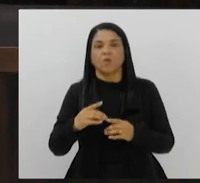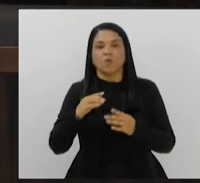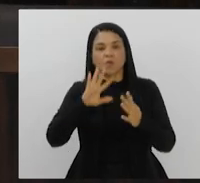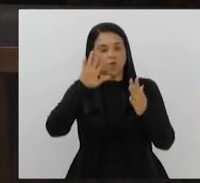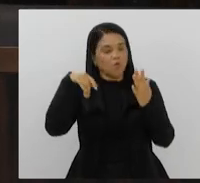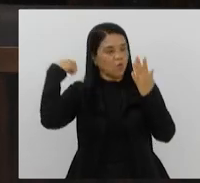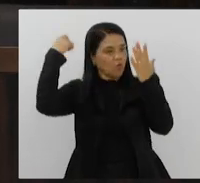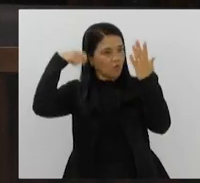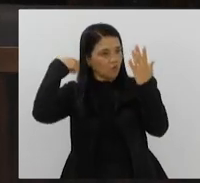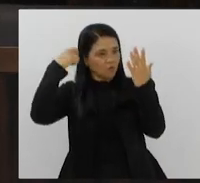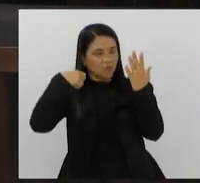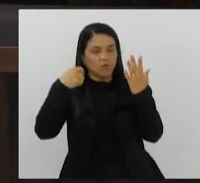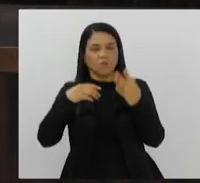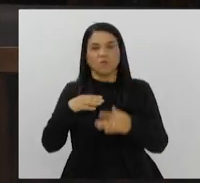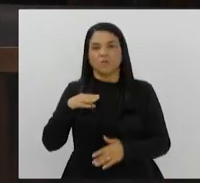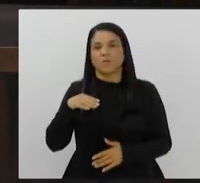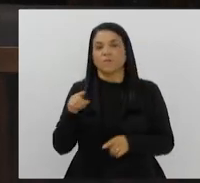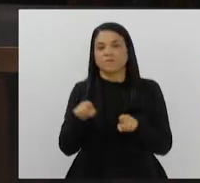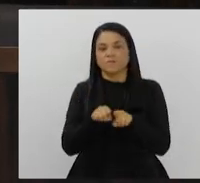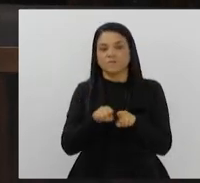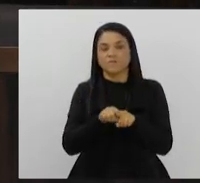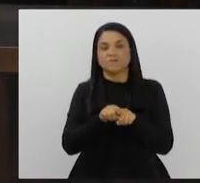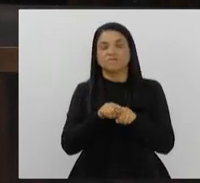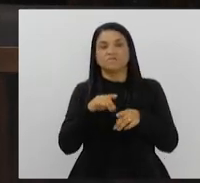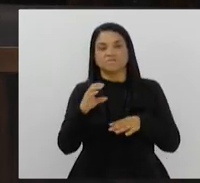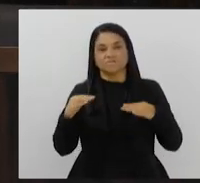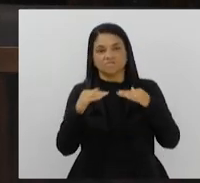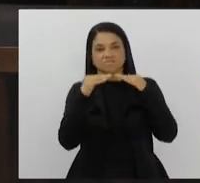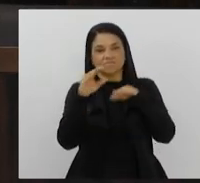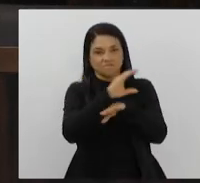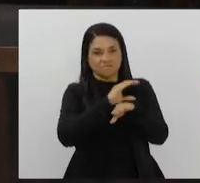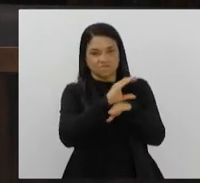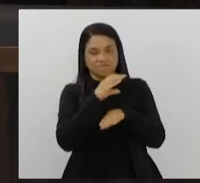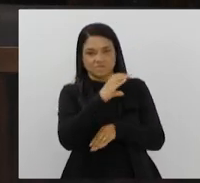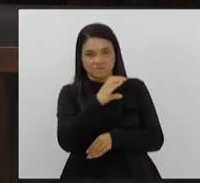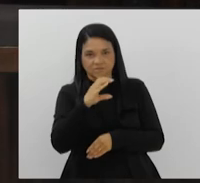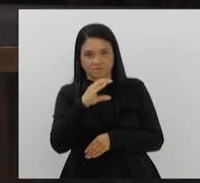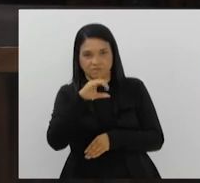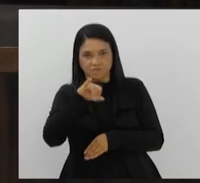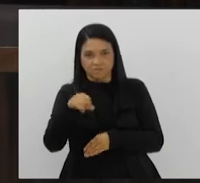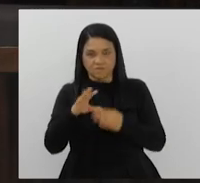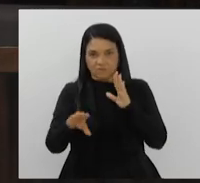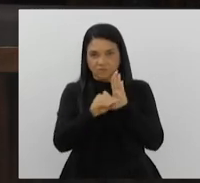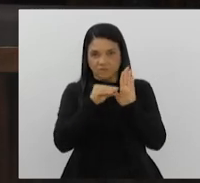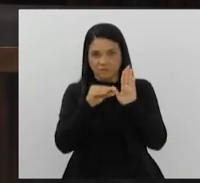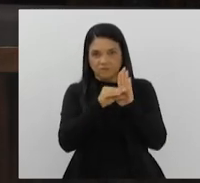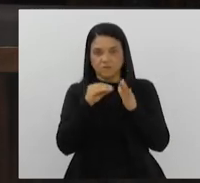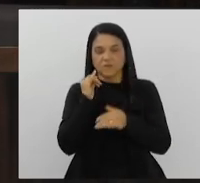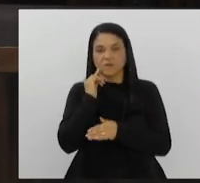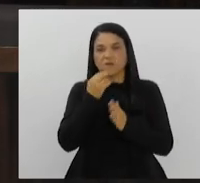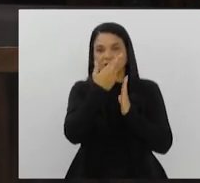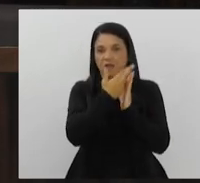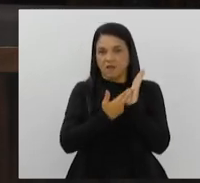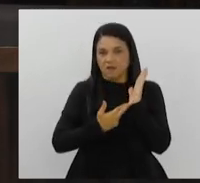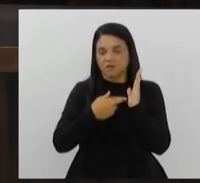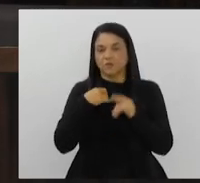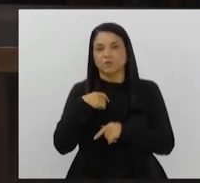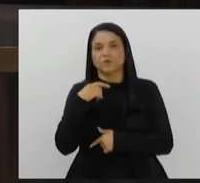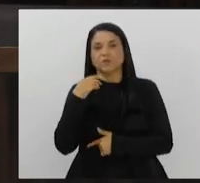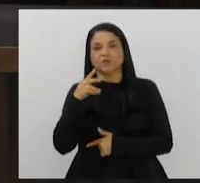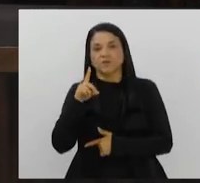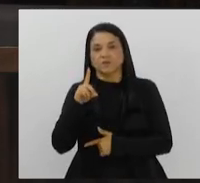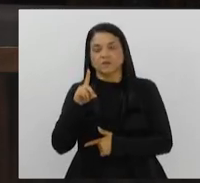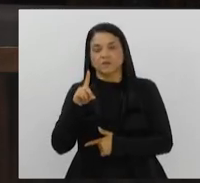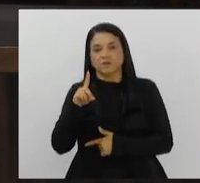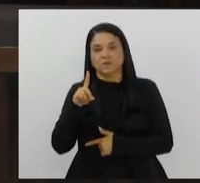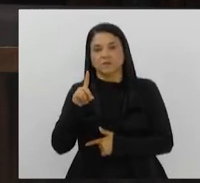da Comissão de Constituição e Justiça pela constitucionalidade, com emenda. Relator Guilherme Delaroy. Pendente parecer